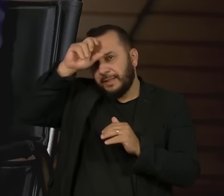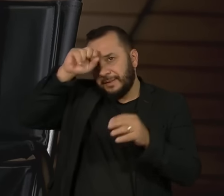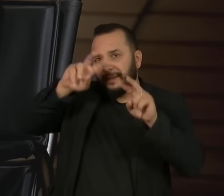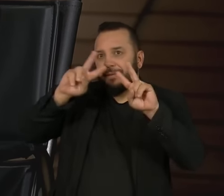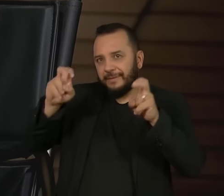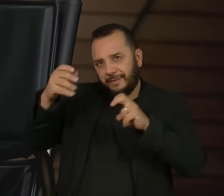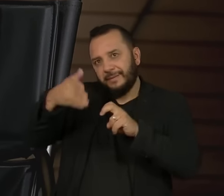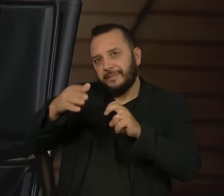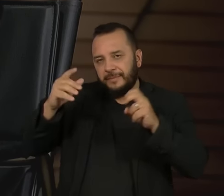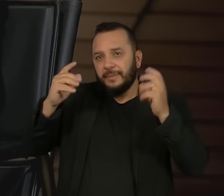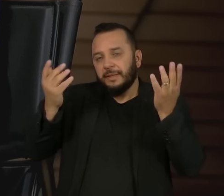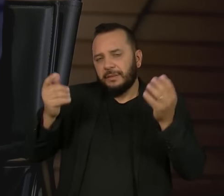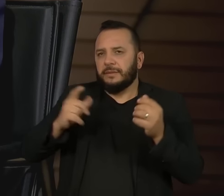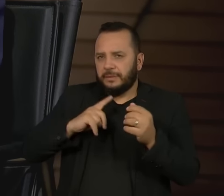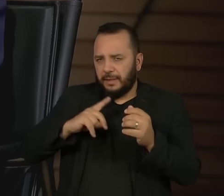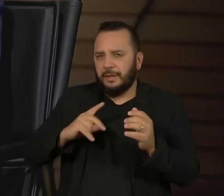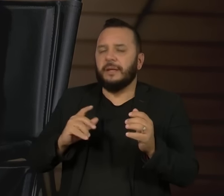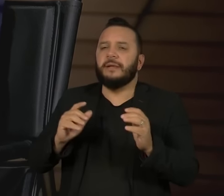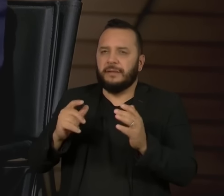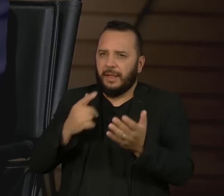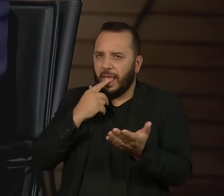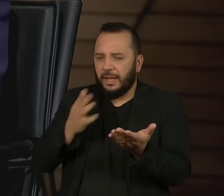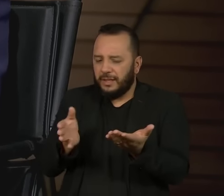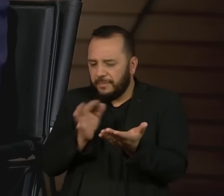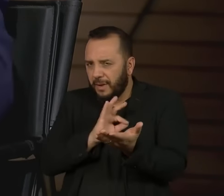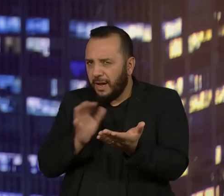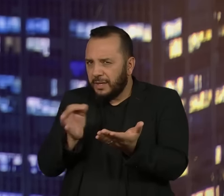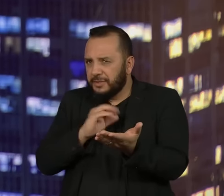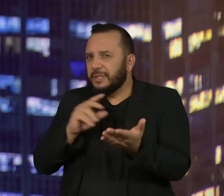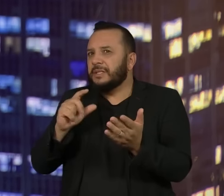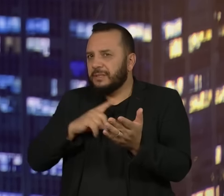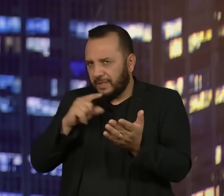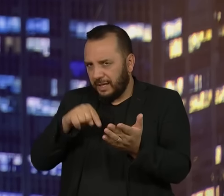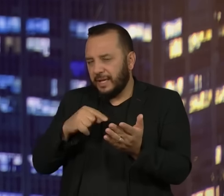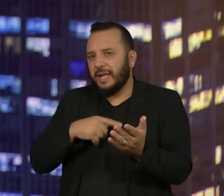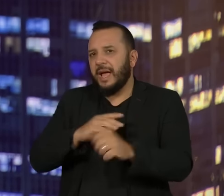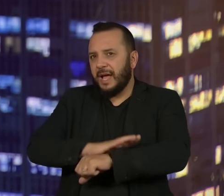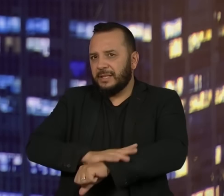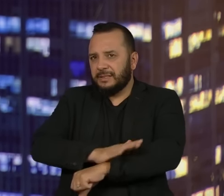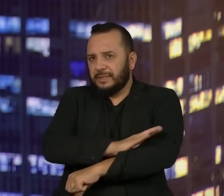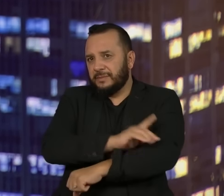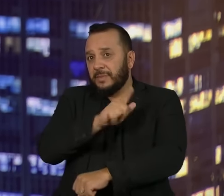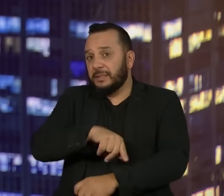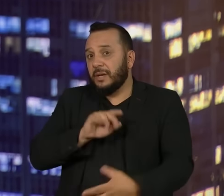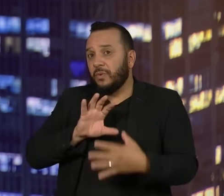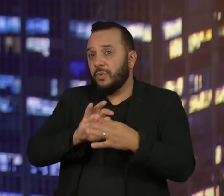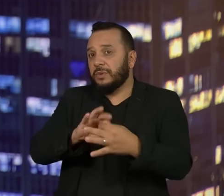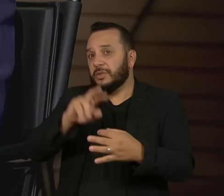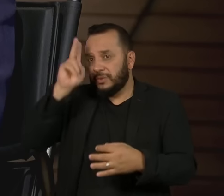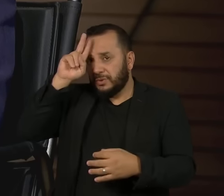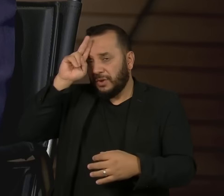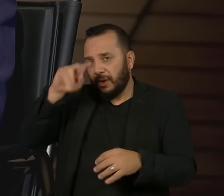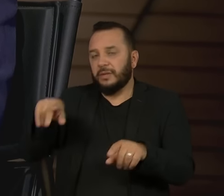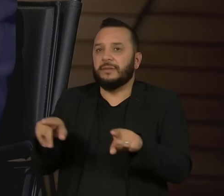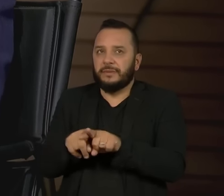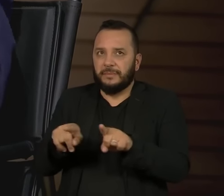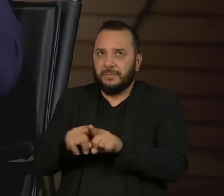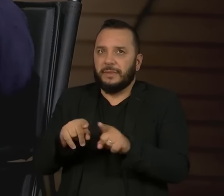Tem passagens racistas? Isso é um fato. É um fato que tem. Ele é do contexto histórico e não só ele. Pega o Tolstói,